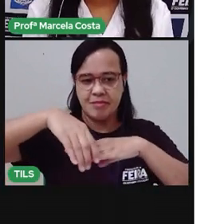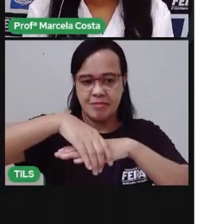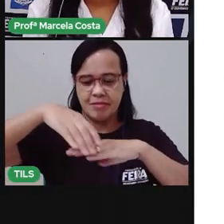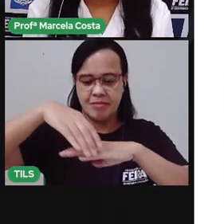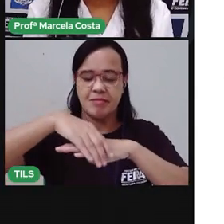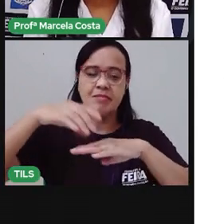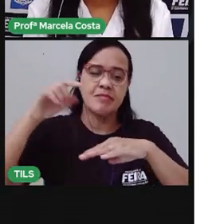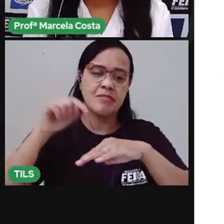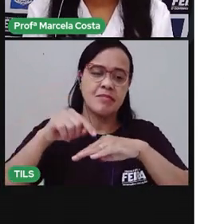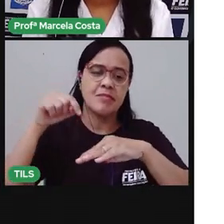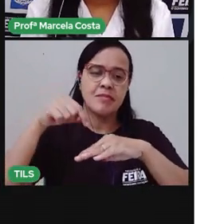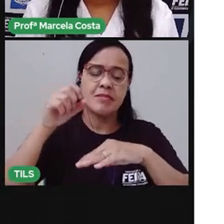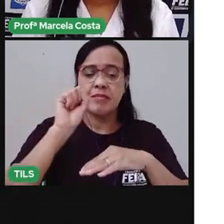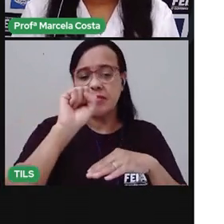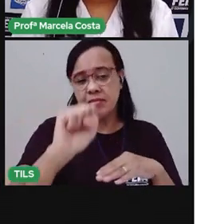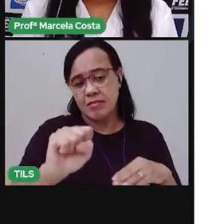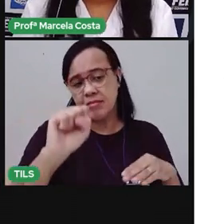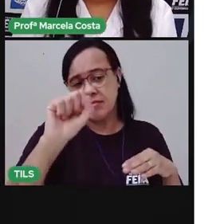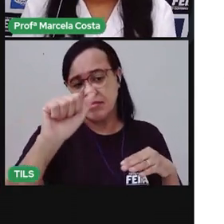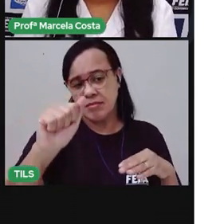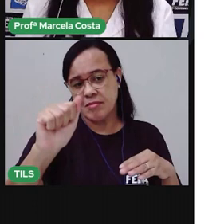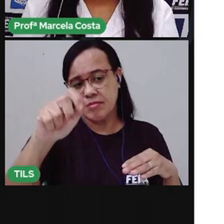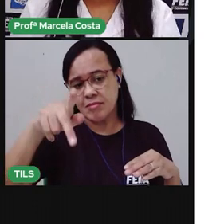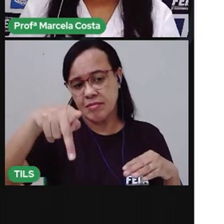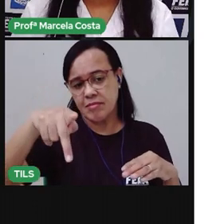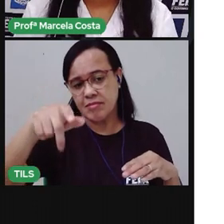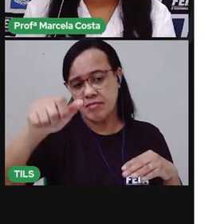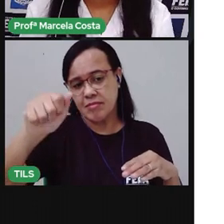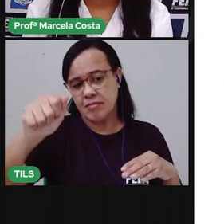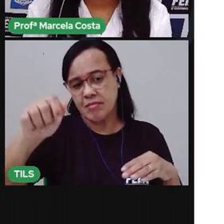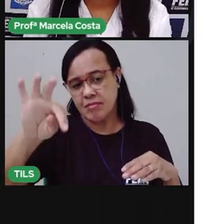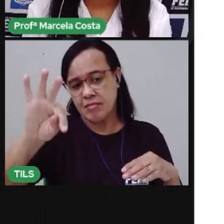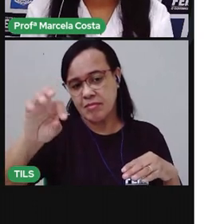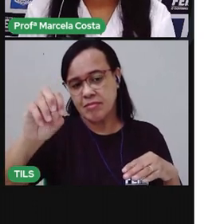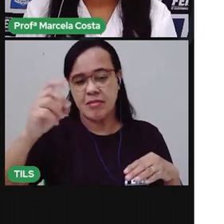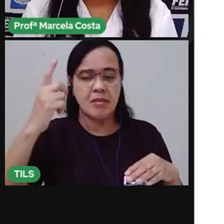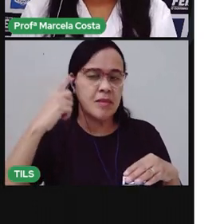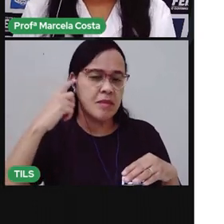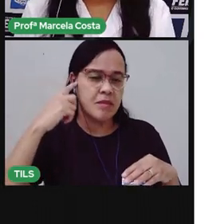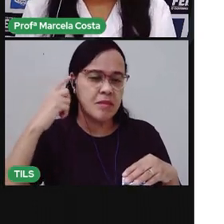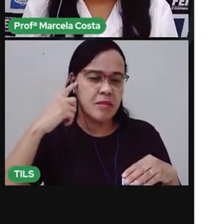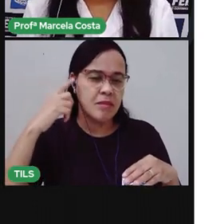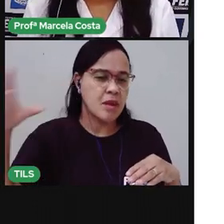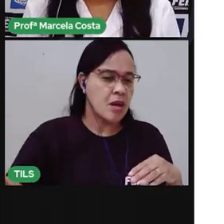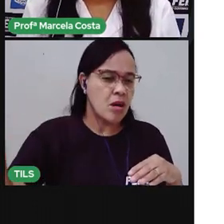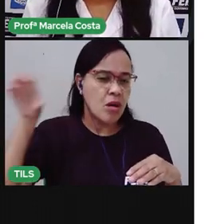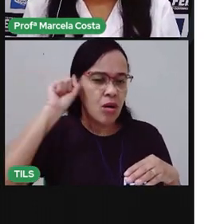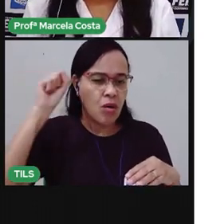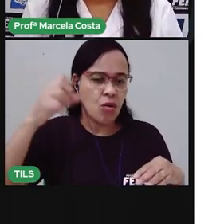falo sapato Qual é o primeiro som que você escuta